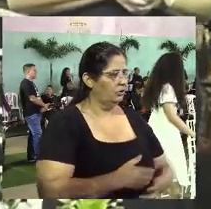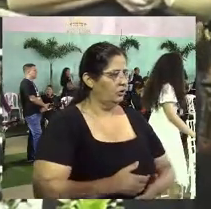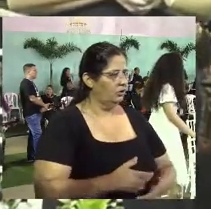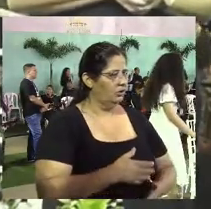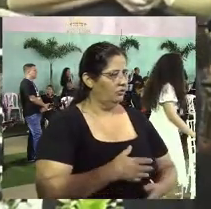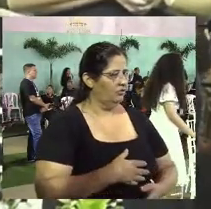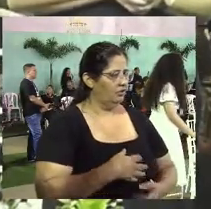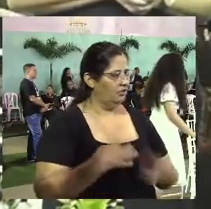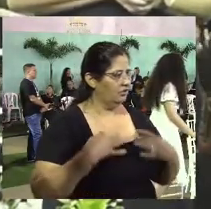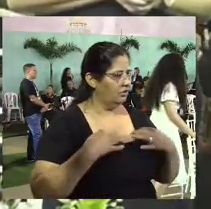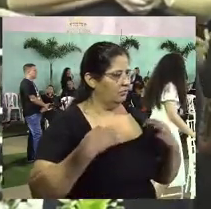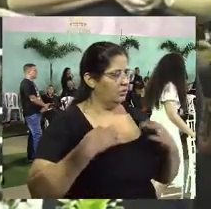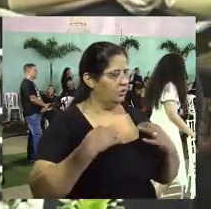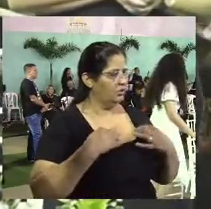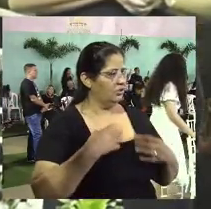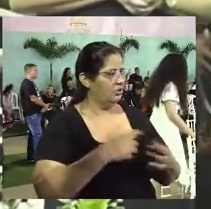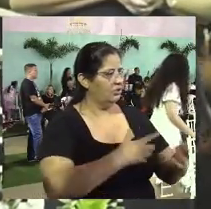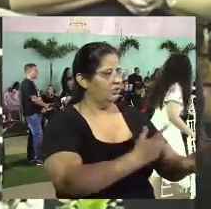favor